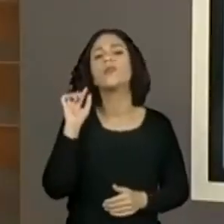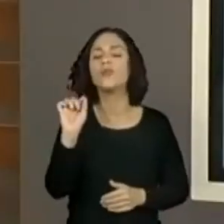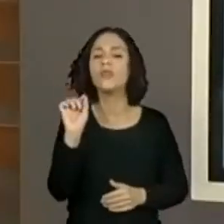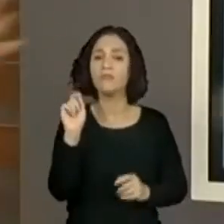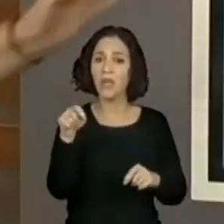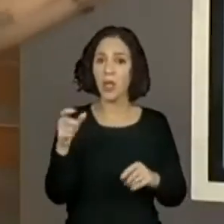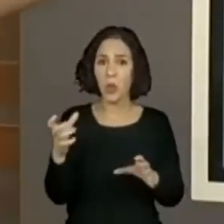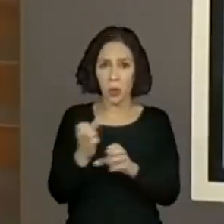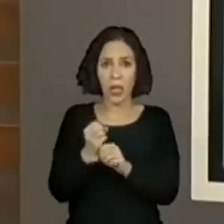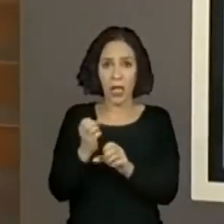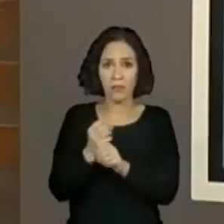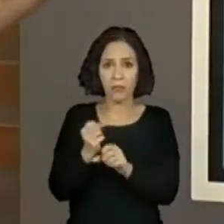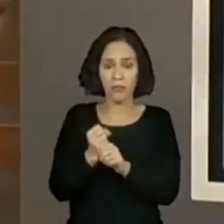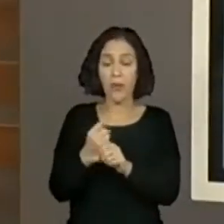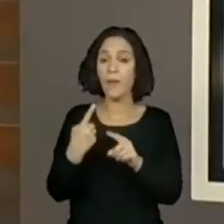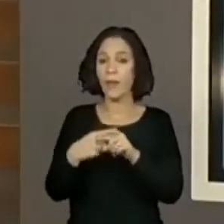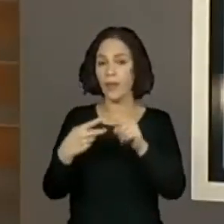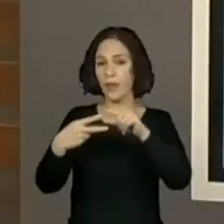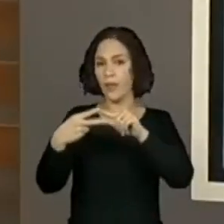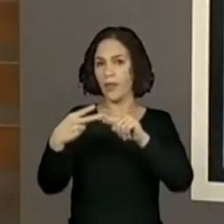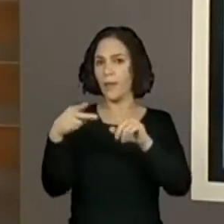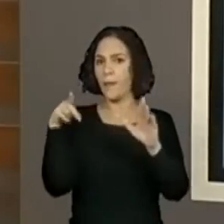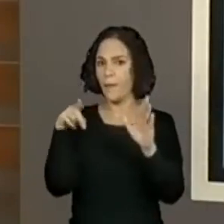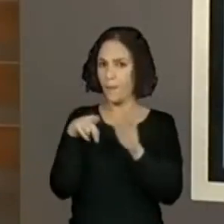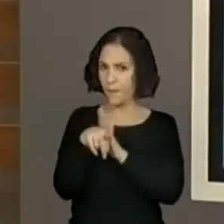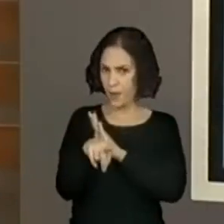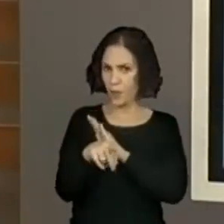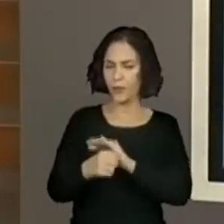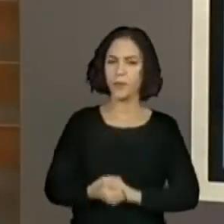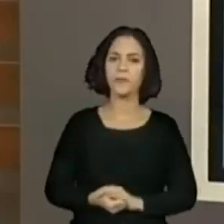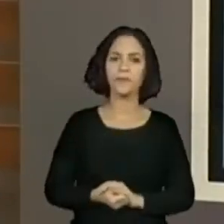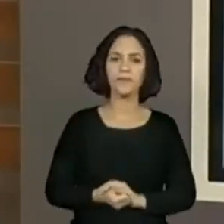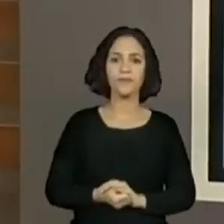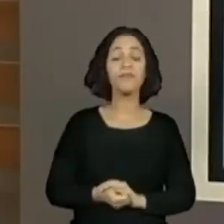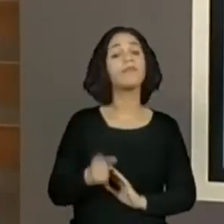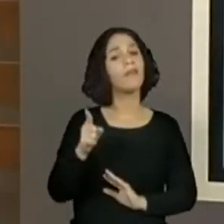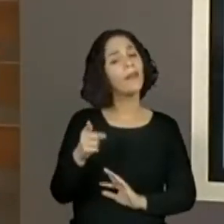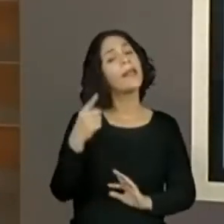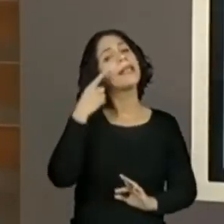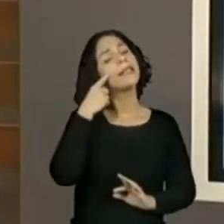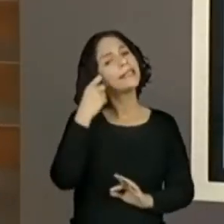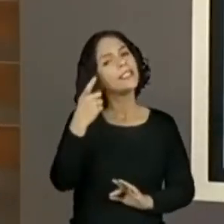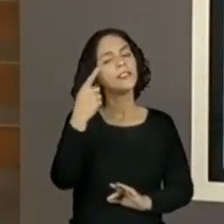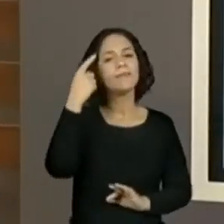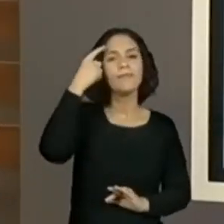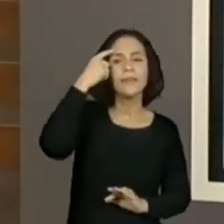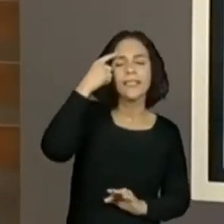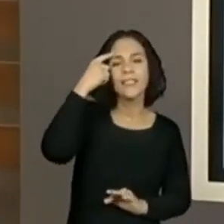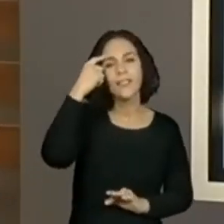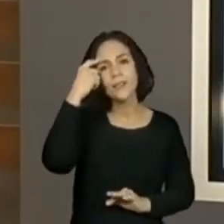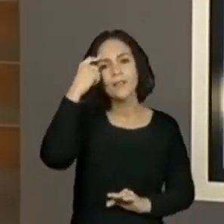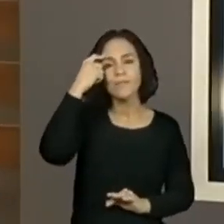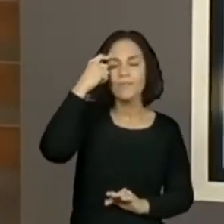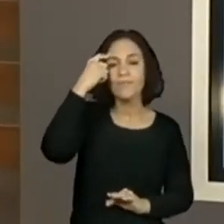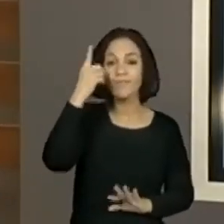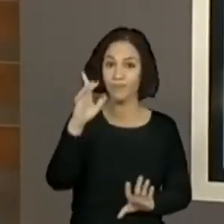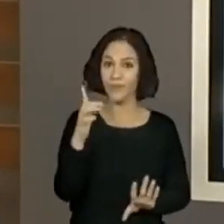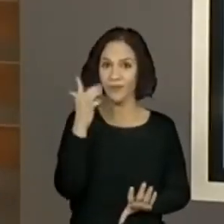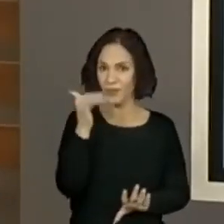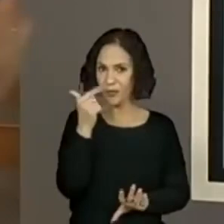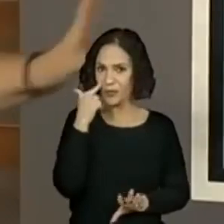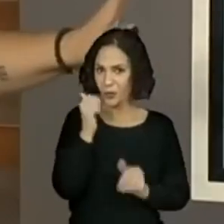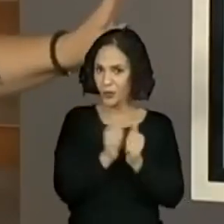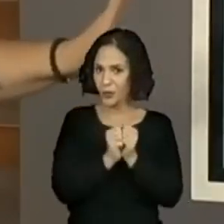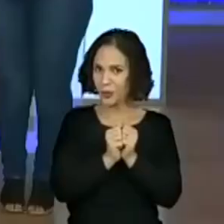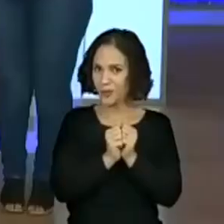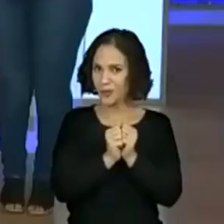contagem, porque a gente vai ter 2 perguntas no próximo slide. E eu acho interessante a gente já preparar esse olhar. Então, vamos começar junto